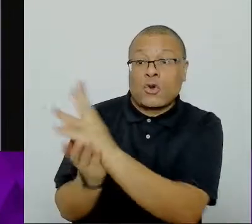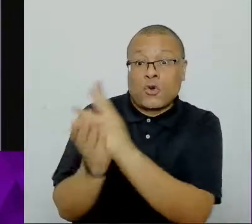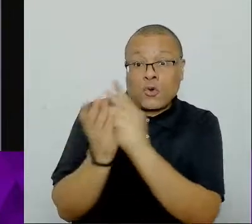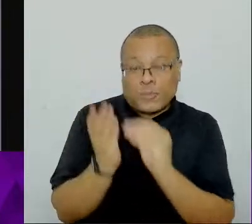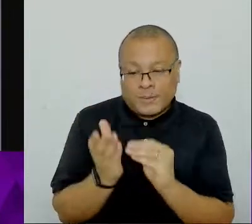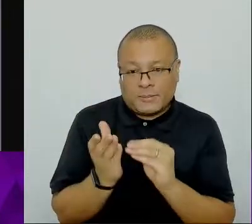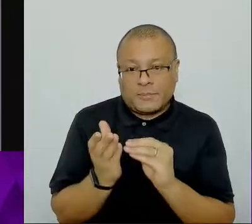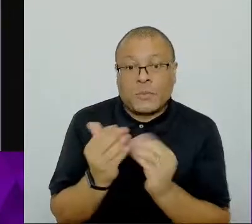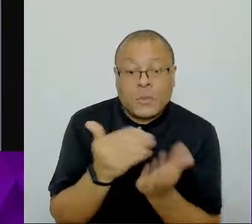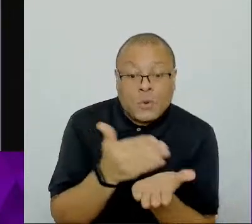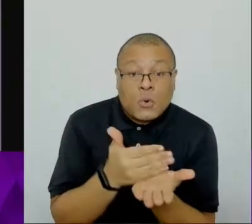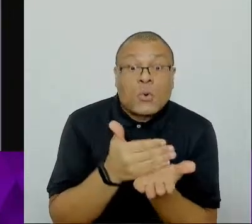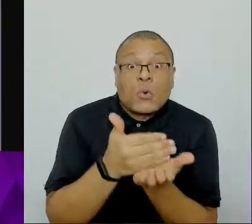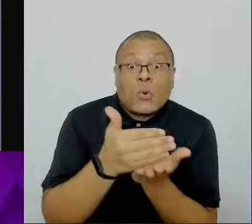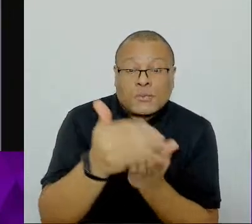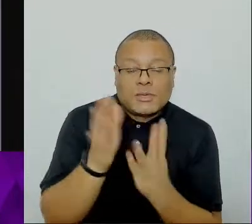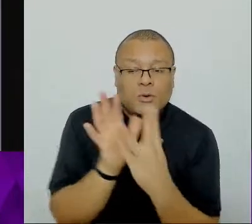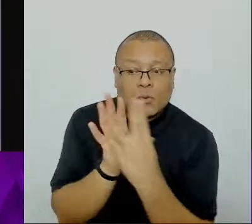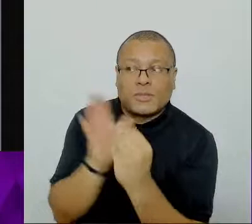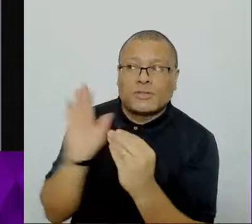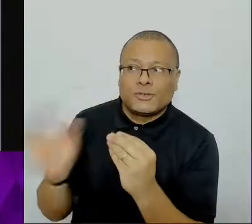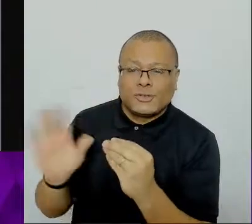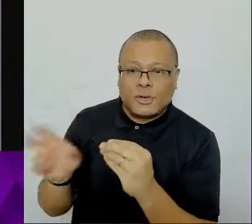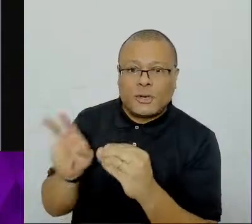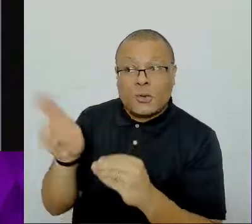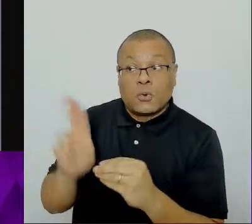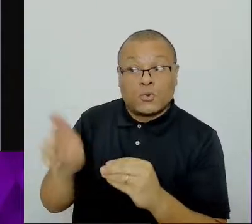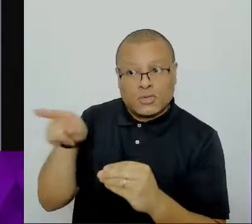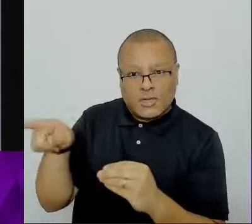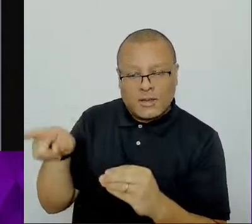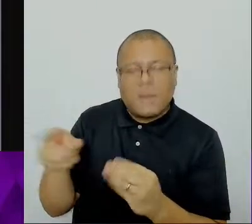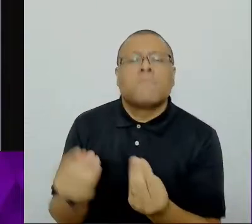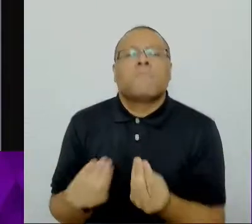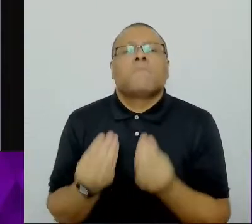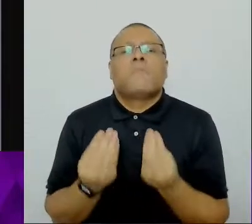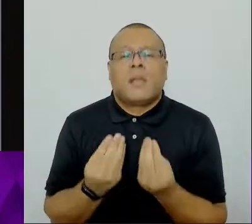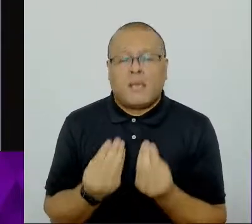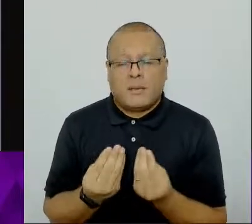de começar com esses modelos pré-treinados, justamente para